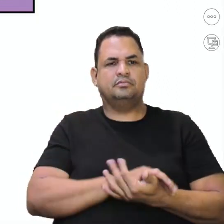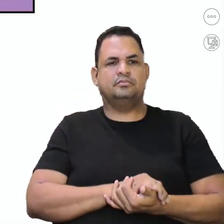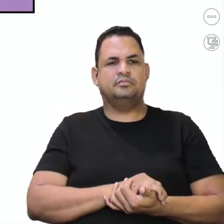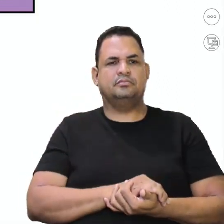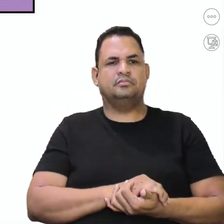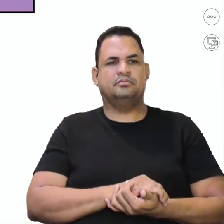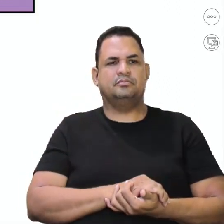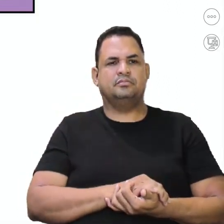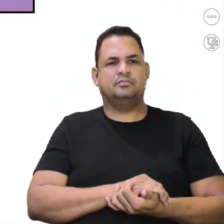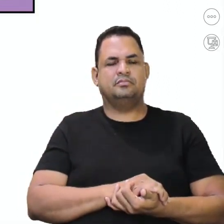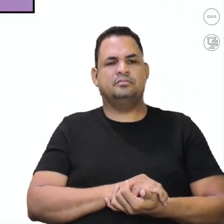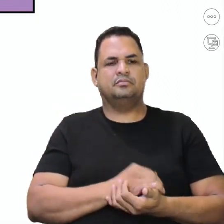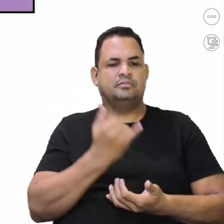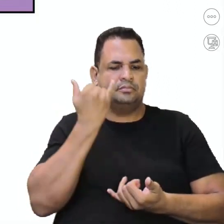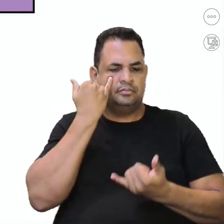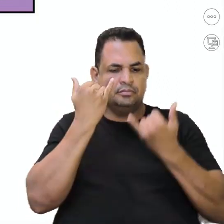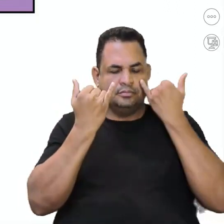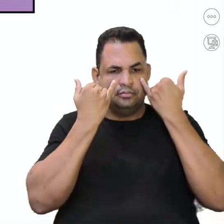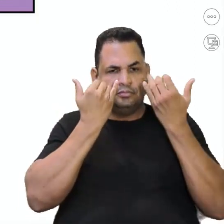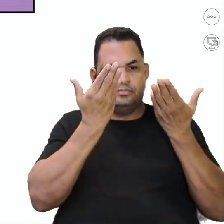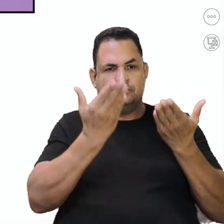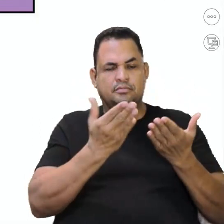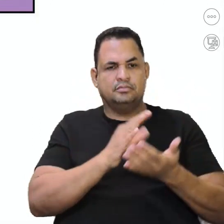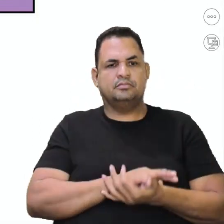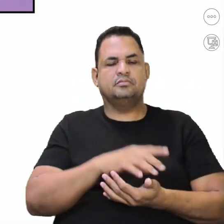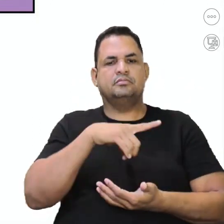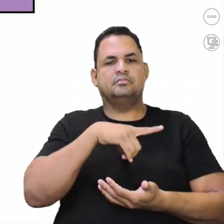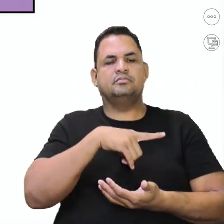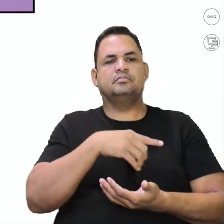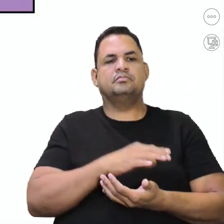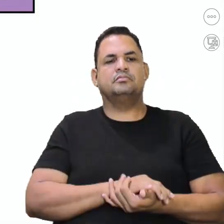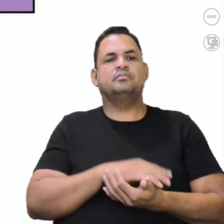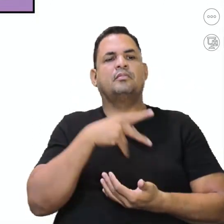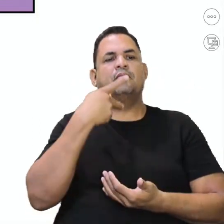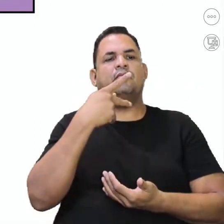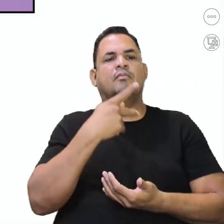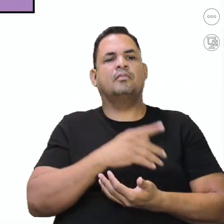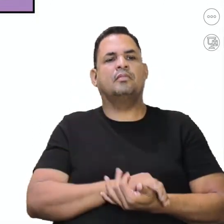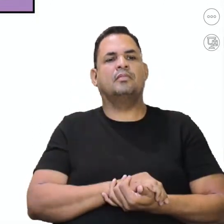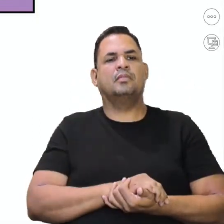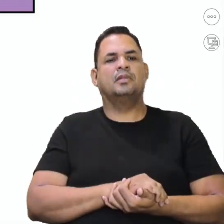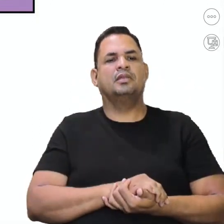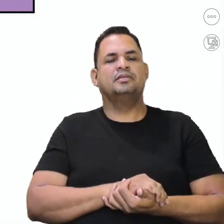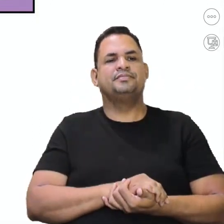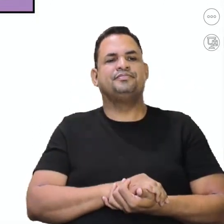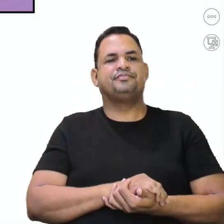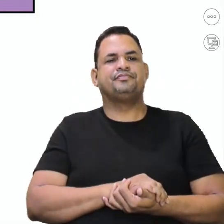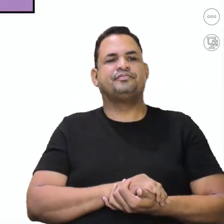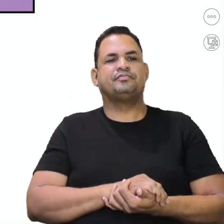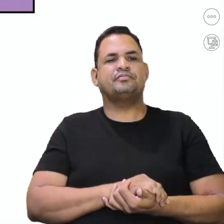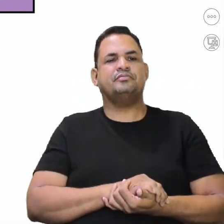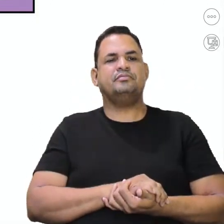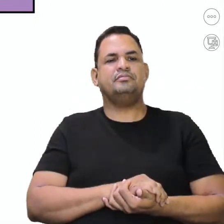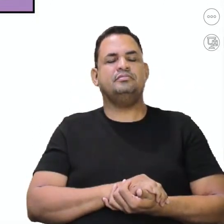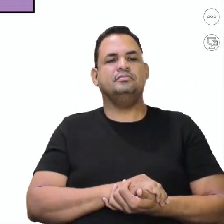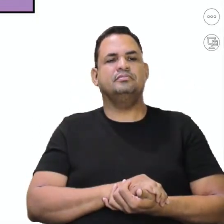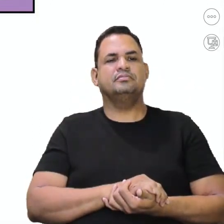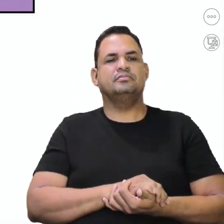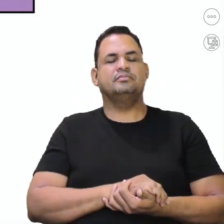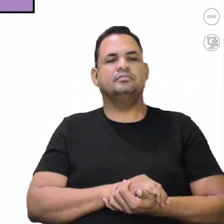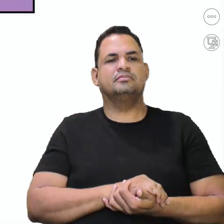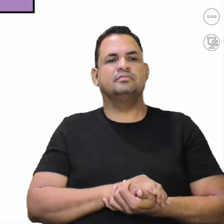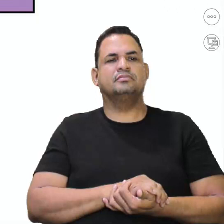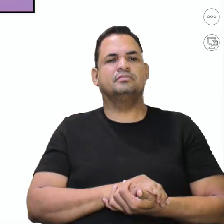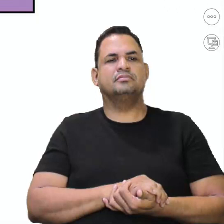gente, não sai. Essas informações que o Garfield está dando aqui. Vamos lá. Ele diz, some people dream in black and